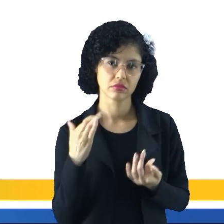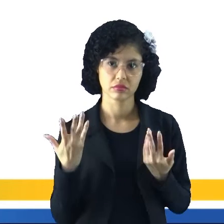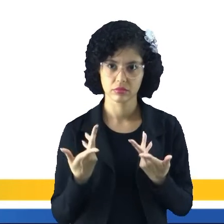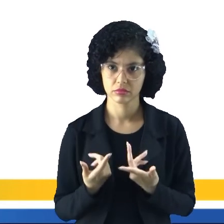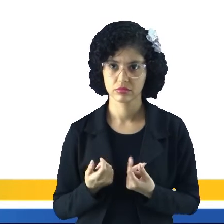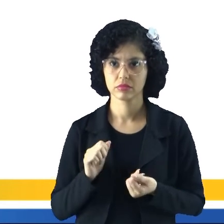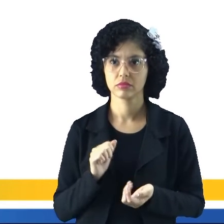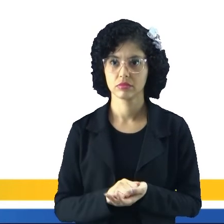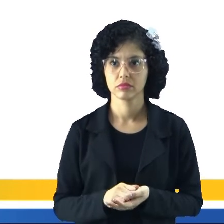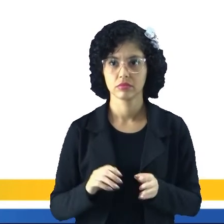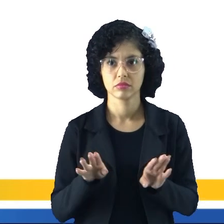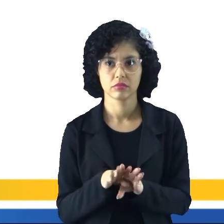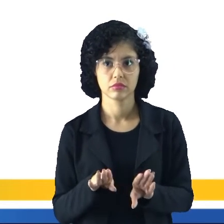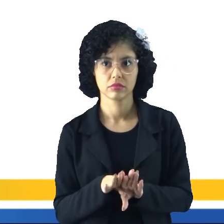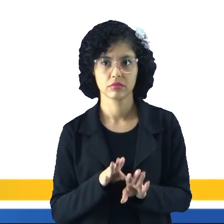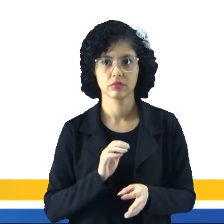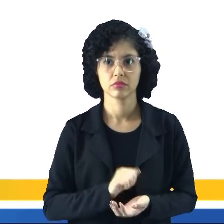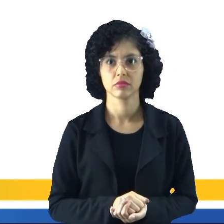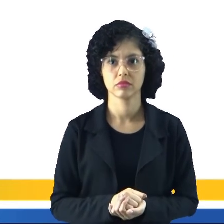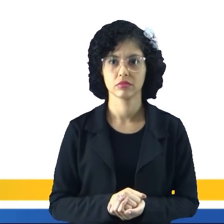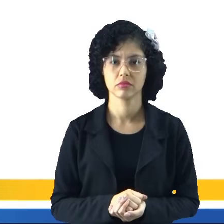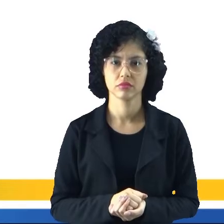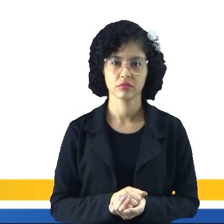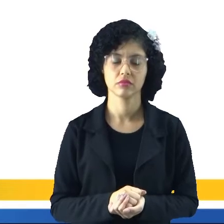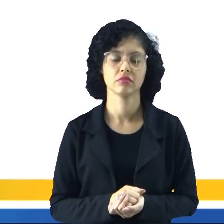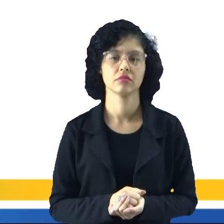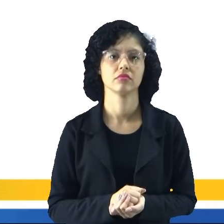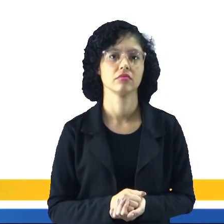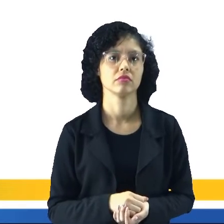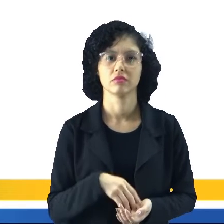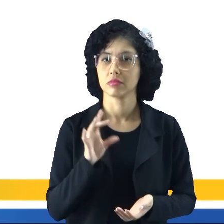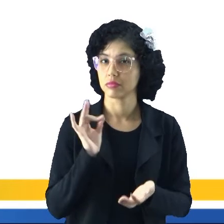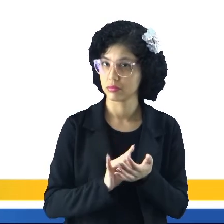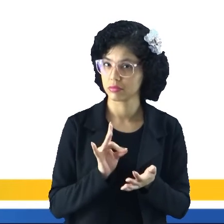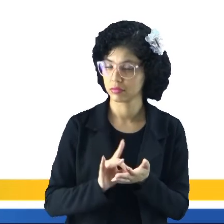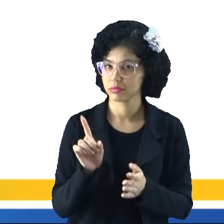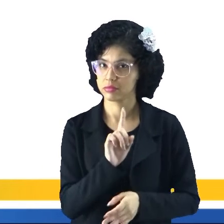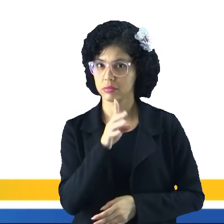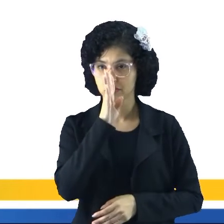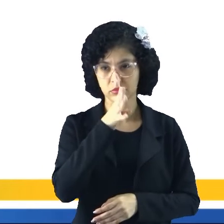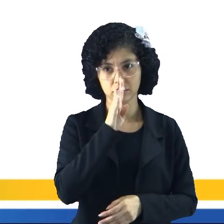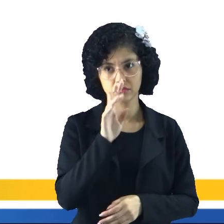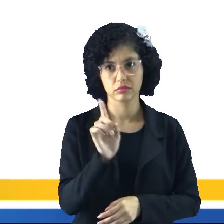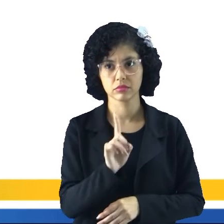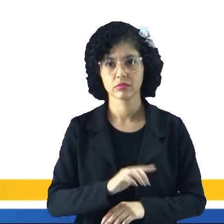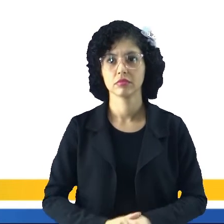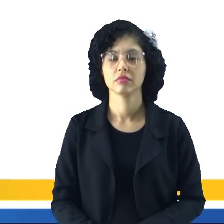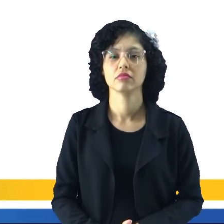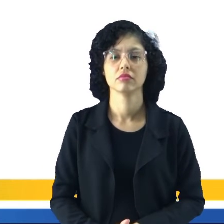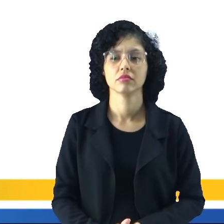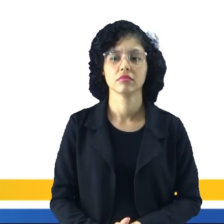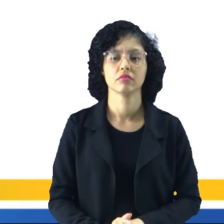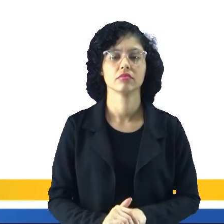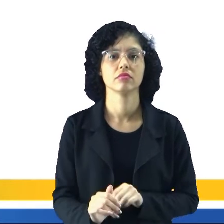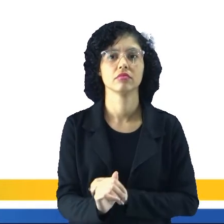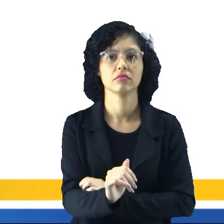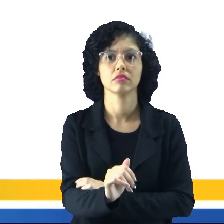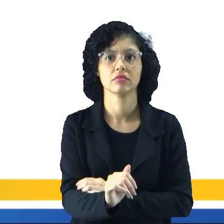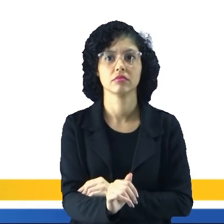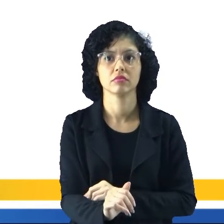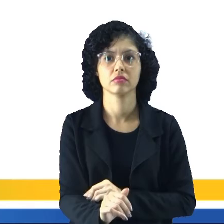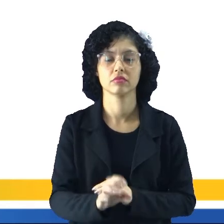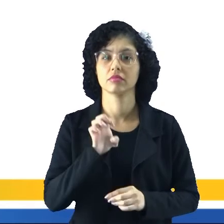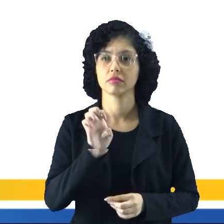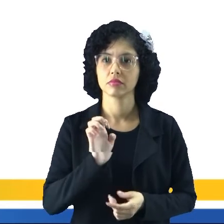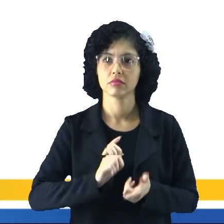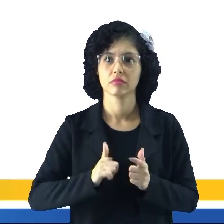Já de falar com o próprio computador, já que passa tanta hora conectada, mas não é essa a crítica, né? Então sobrou analisarmos a